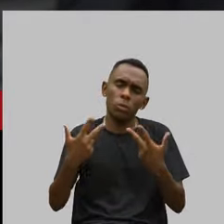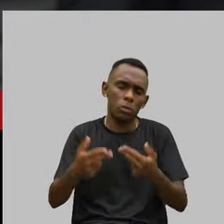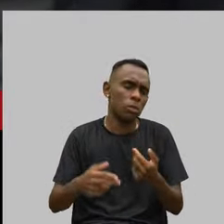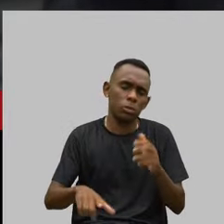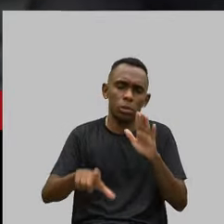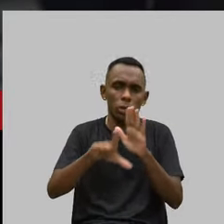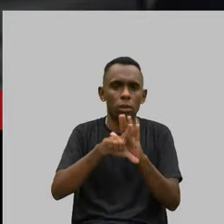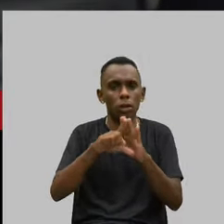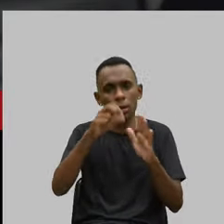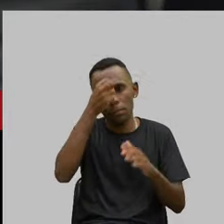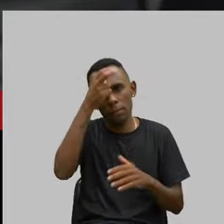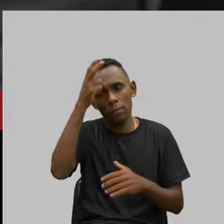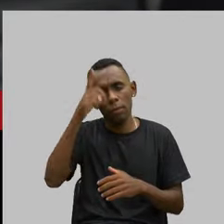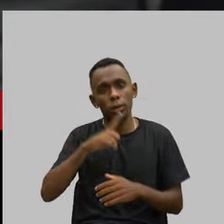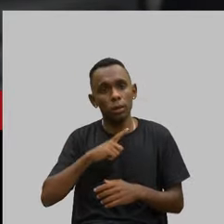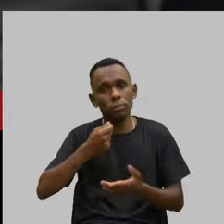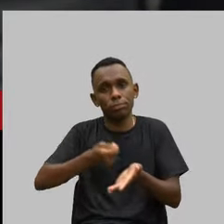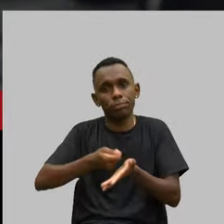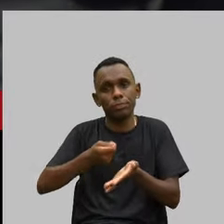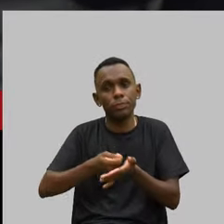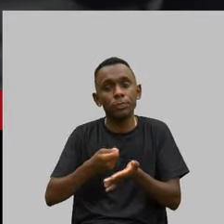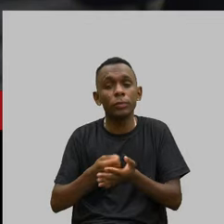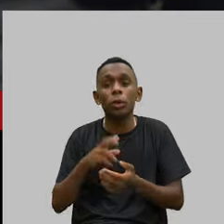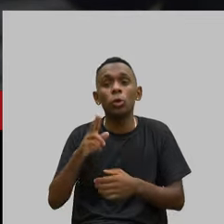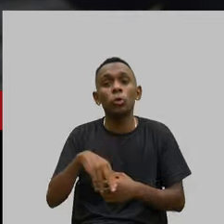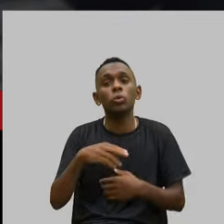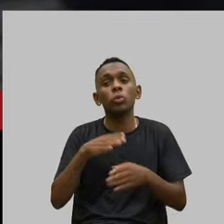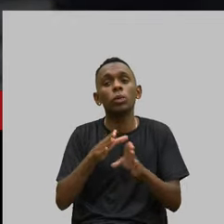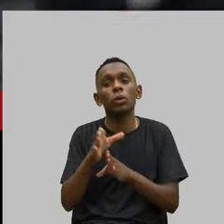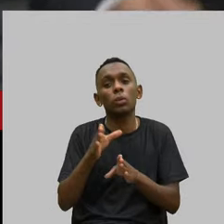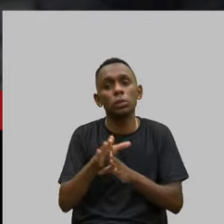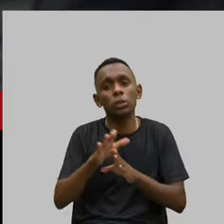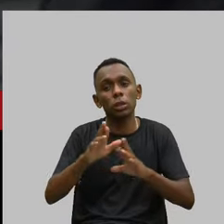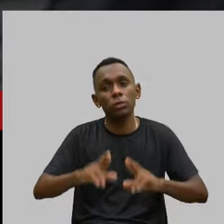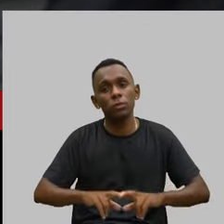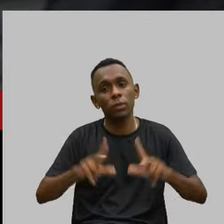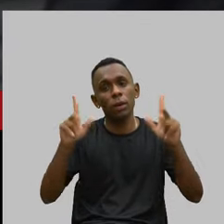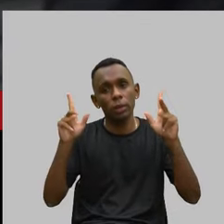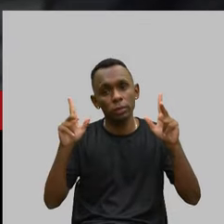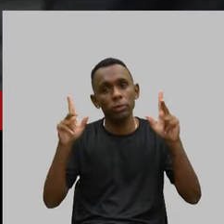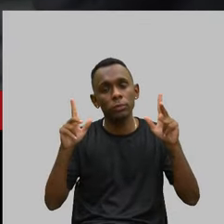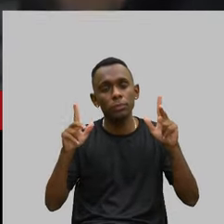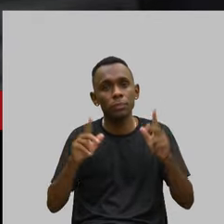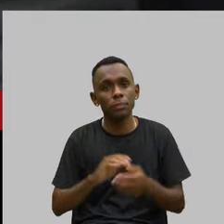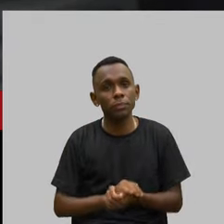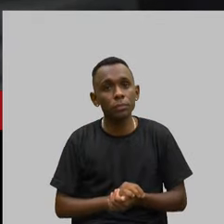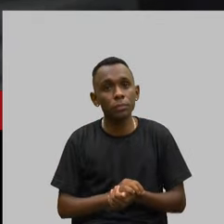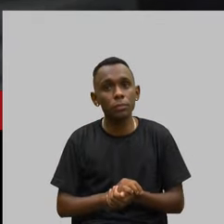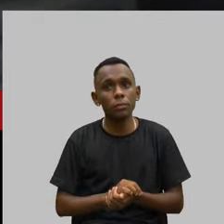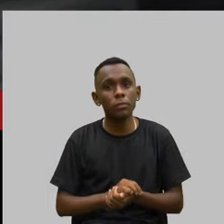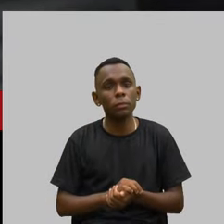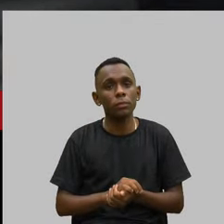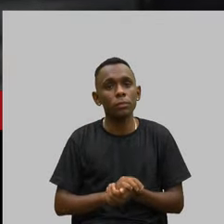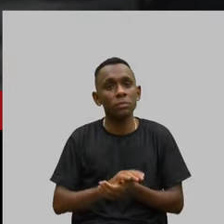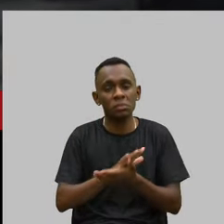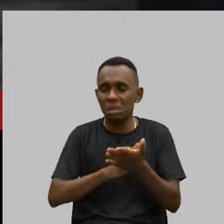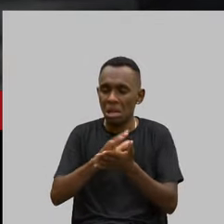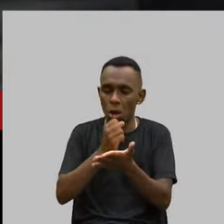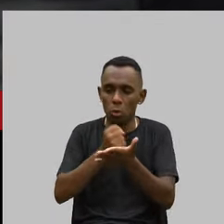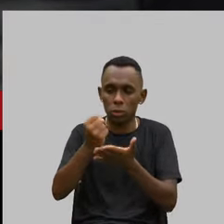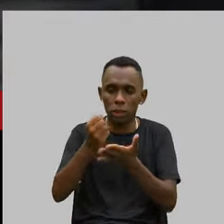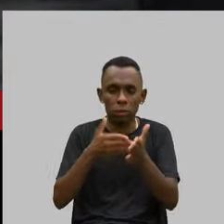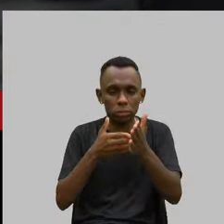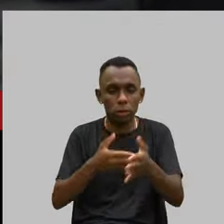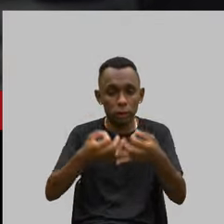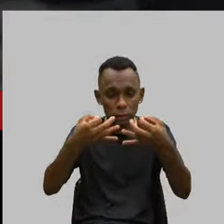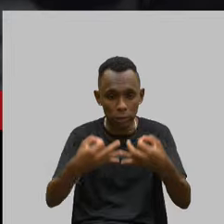utilizados a gente nunca eh deu orientação diferente eh para nenhum tipo de contratação Esse contrato ele